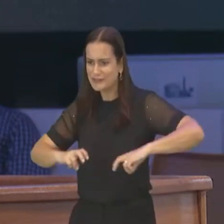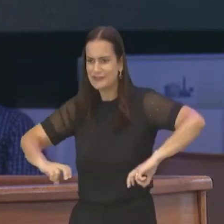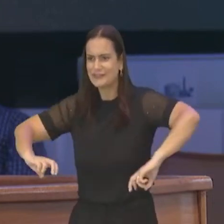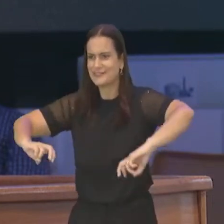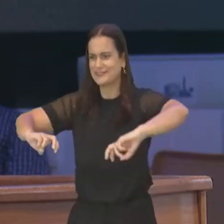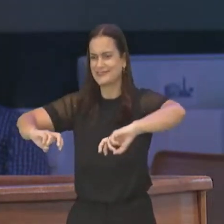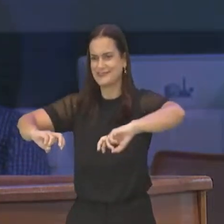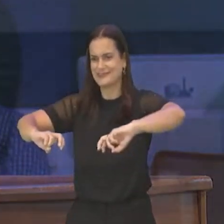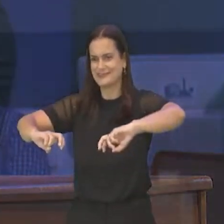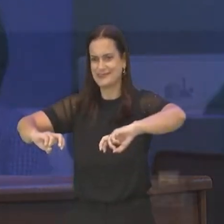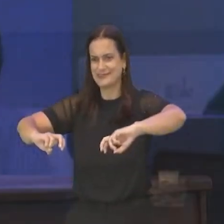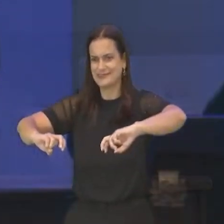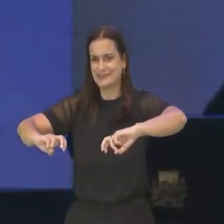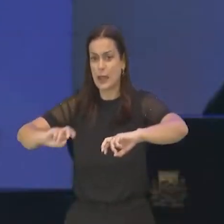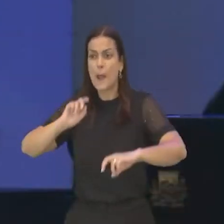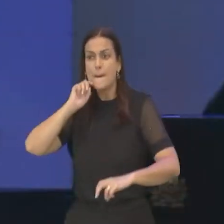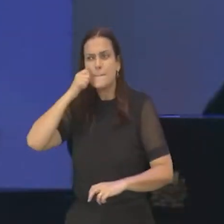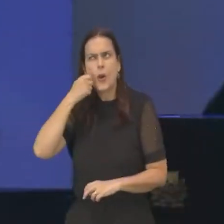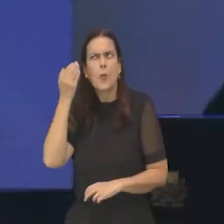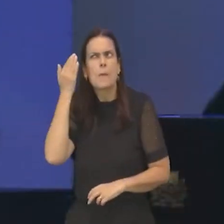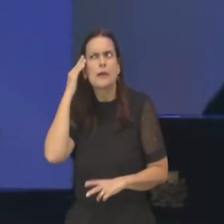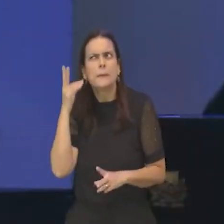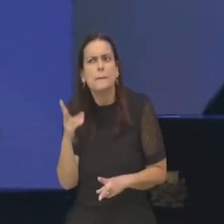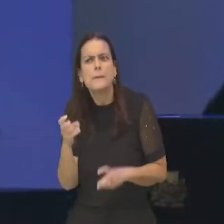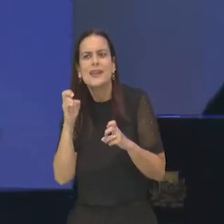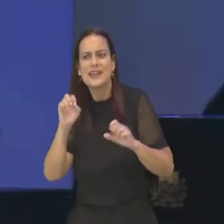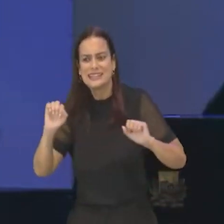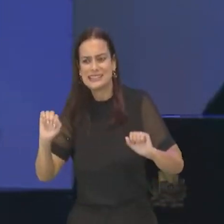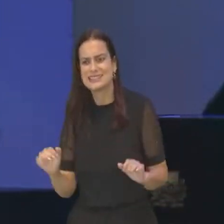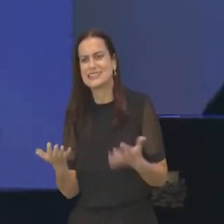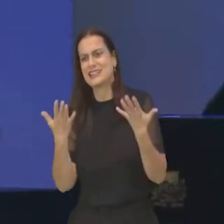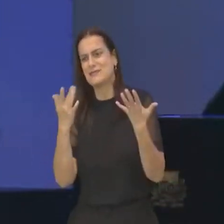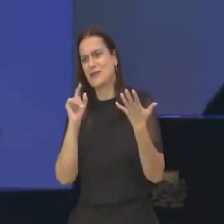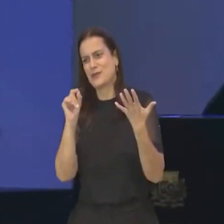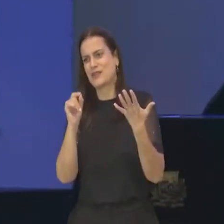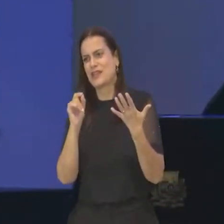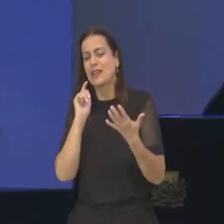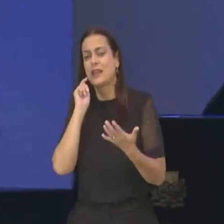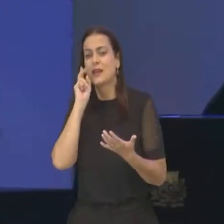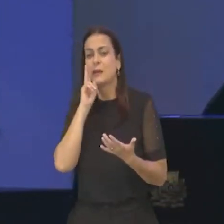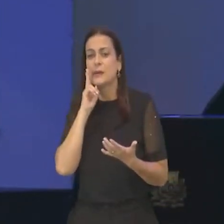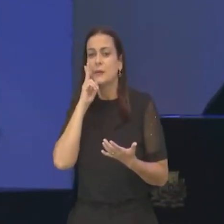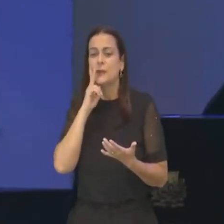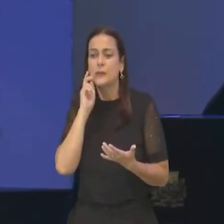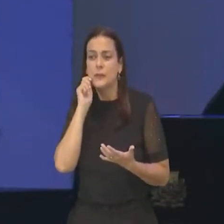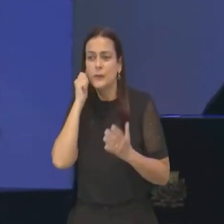partir o pão também nos leva ao entendimento da celebração da ceia.